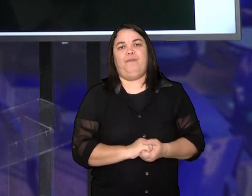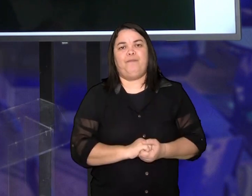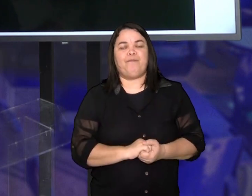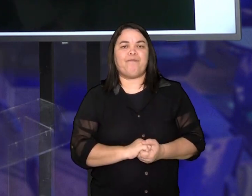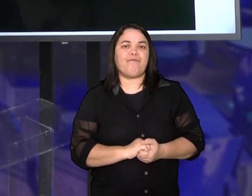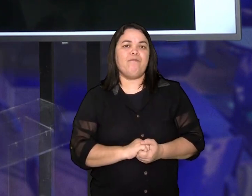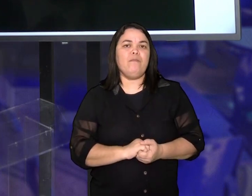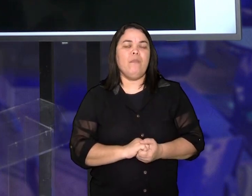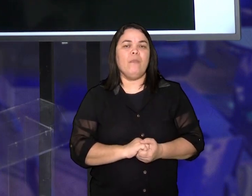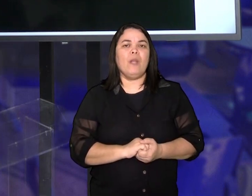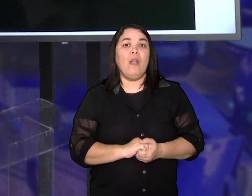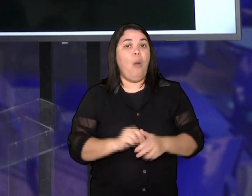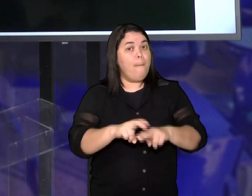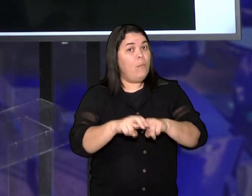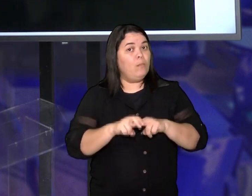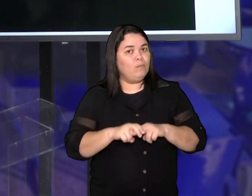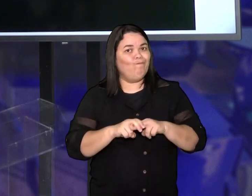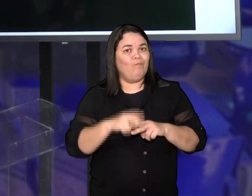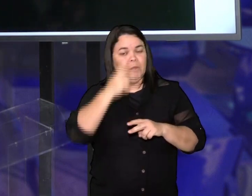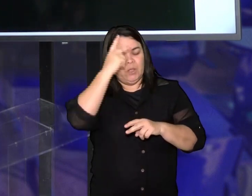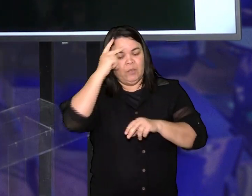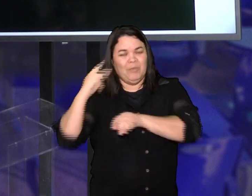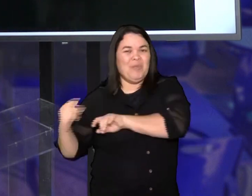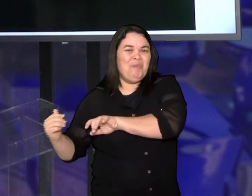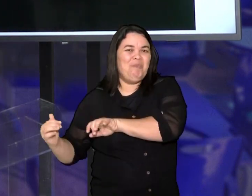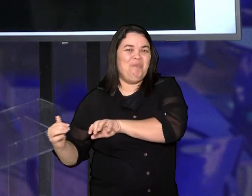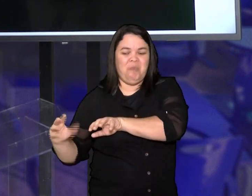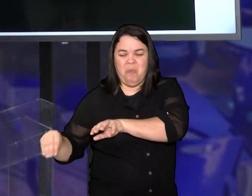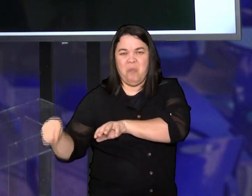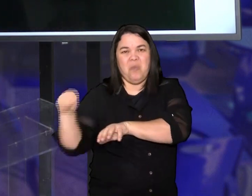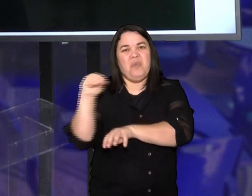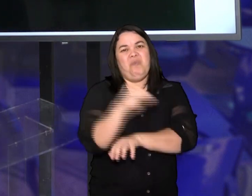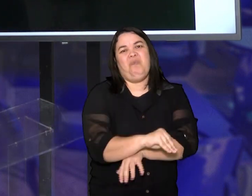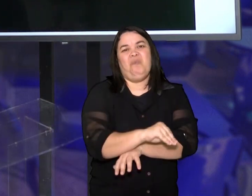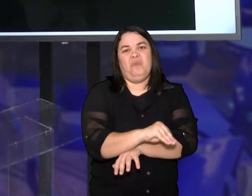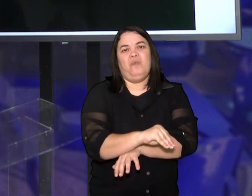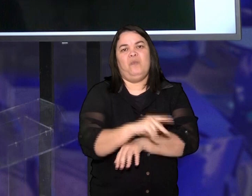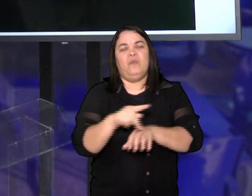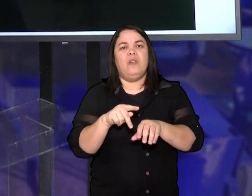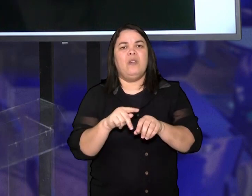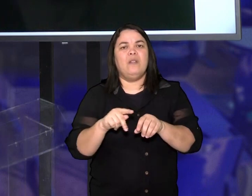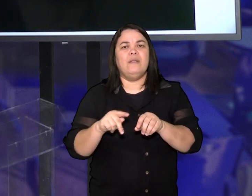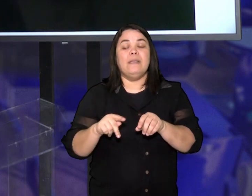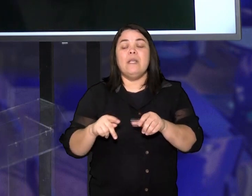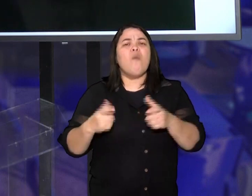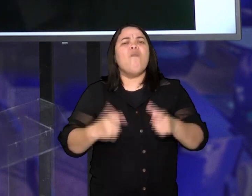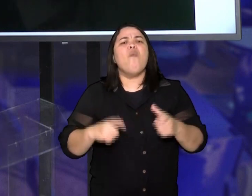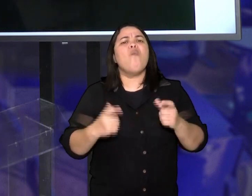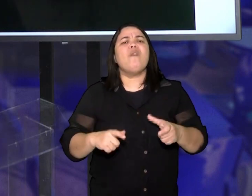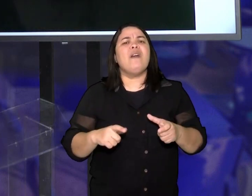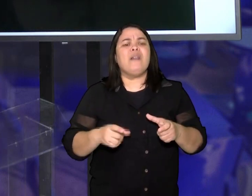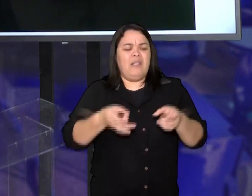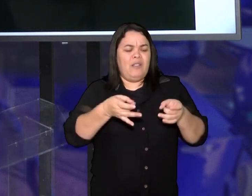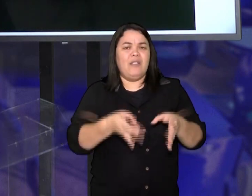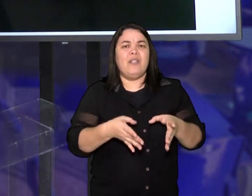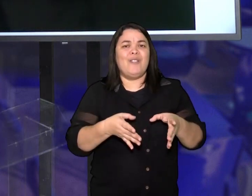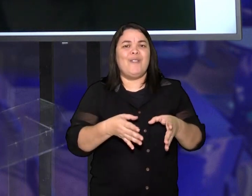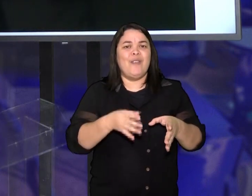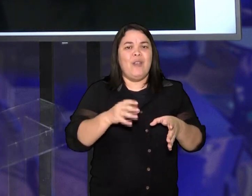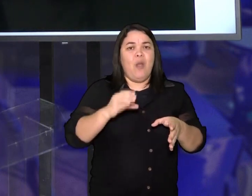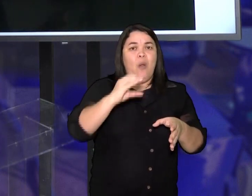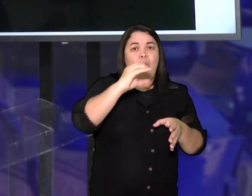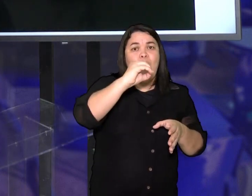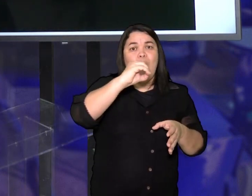ele também tem como origem, né, o Oriente Médio e especificamente a Síria. Dá uma olhadinha